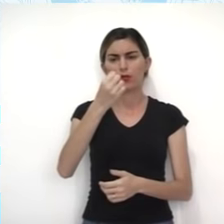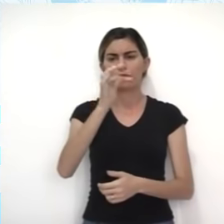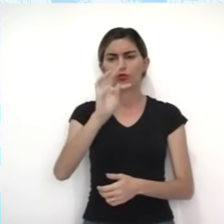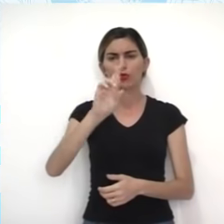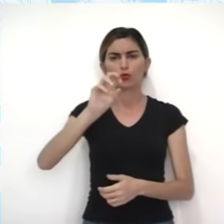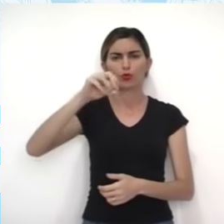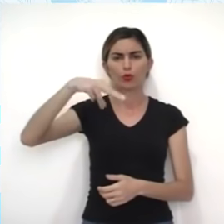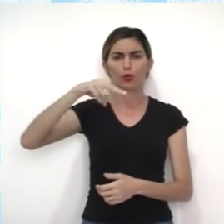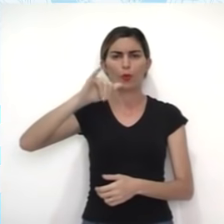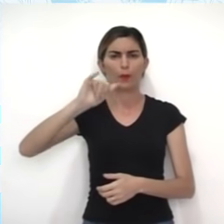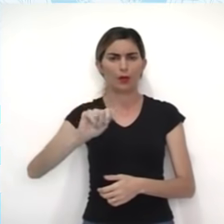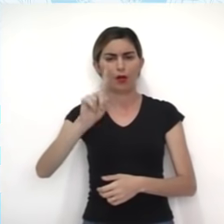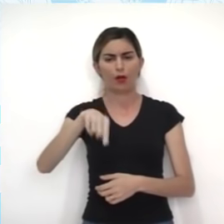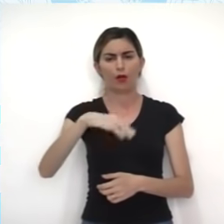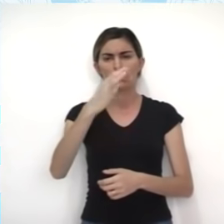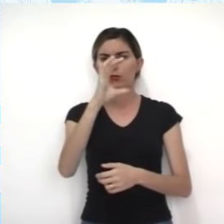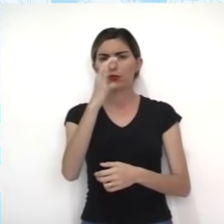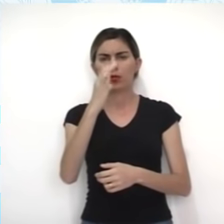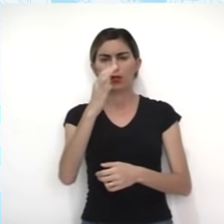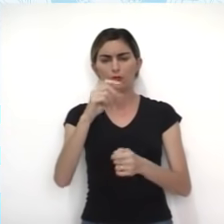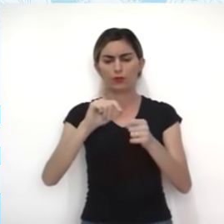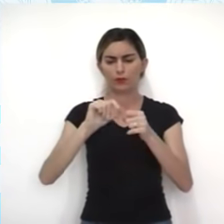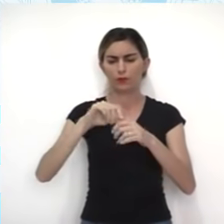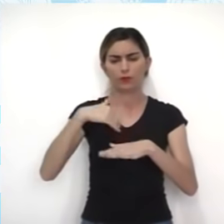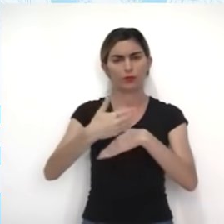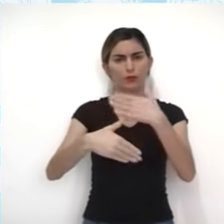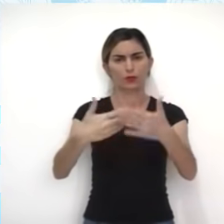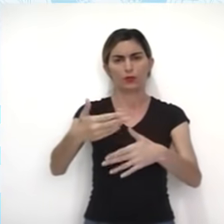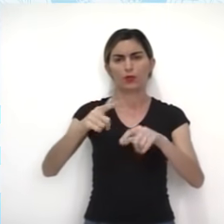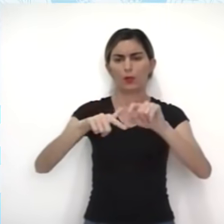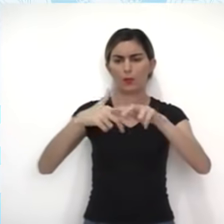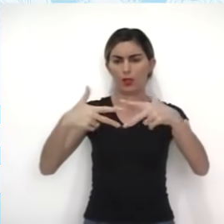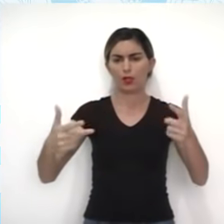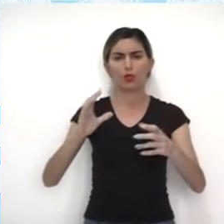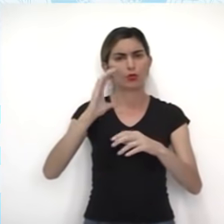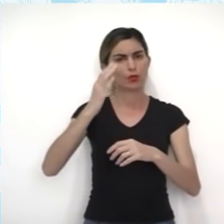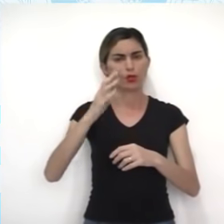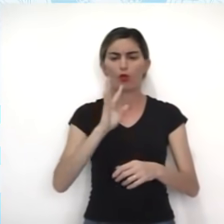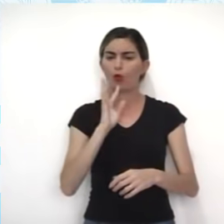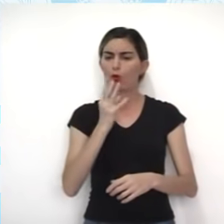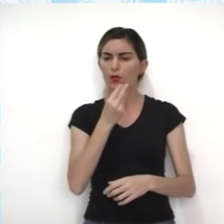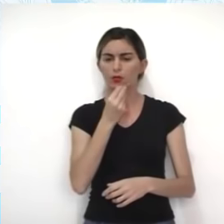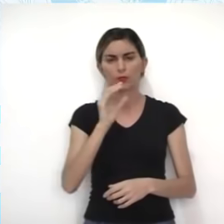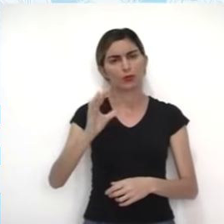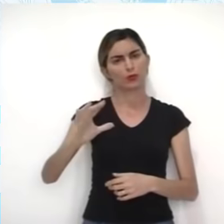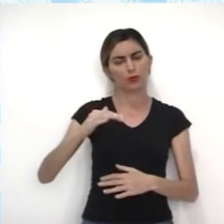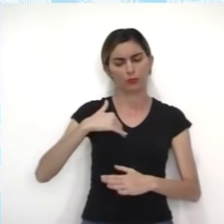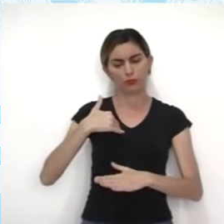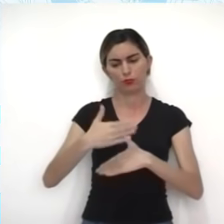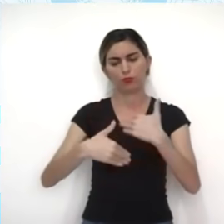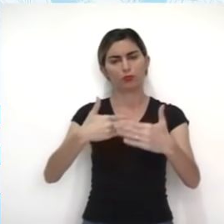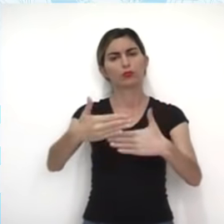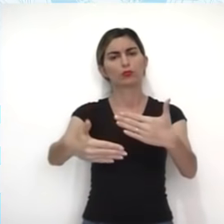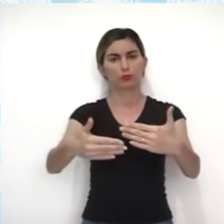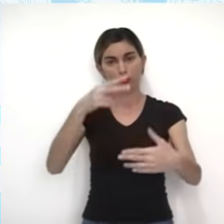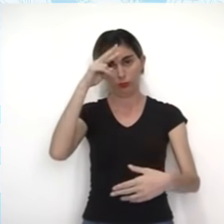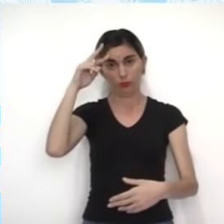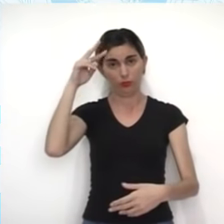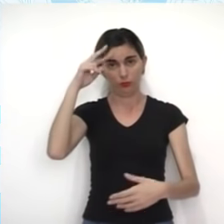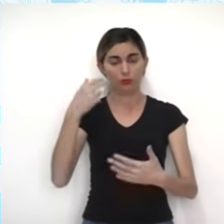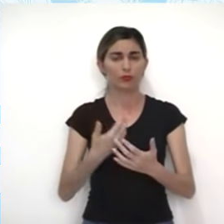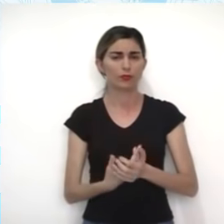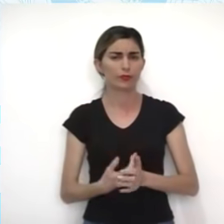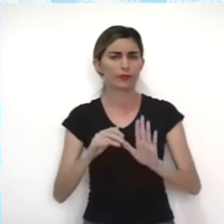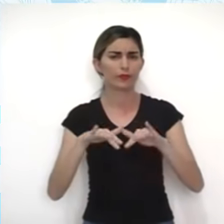exemplo astronomia que é uma ciência em que vem produzindo material científico conhecimento científico ao longo